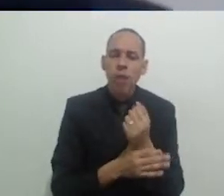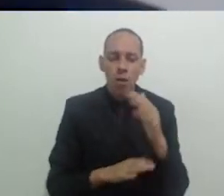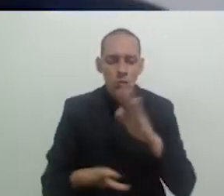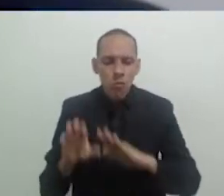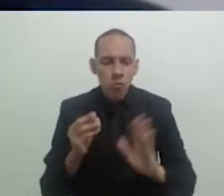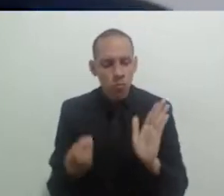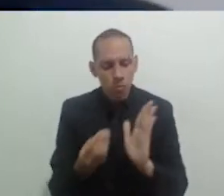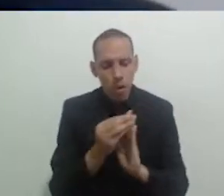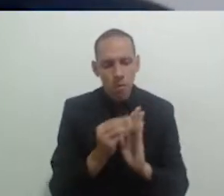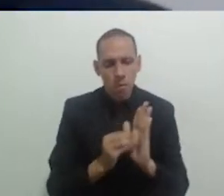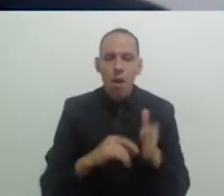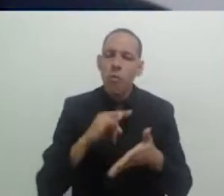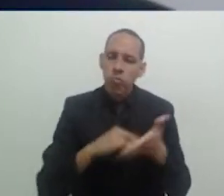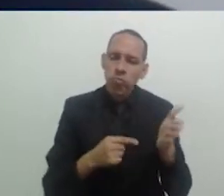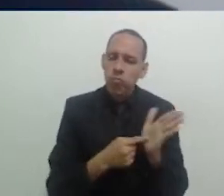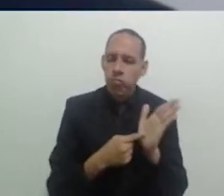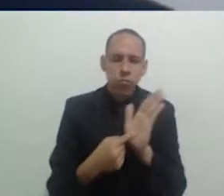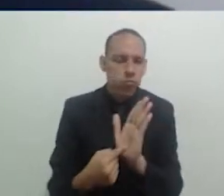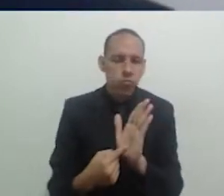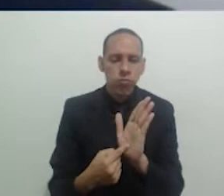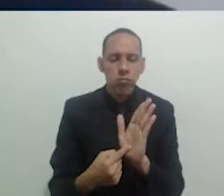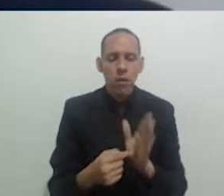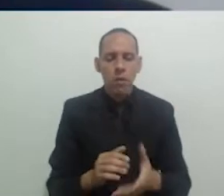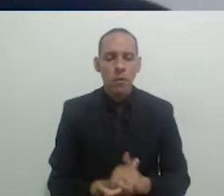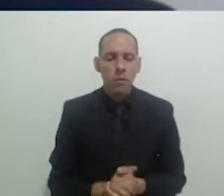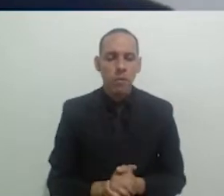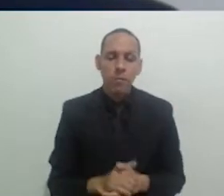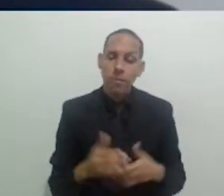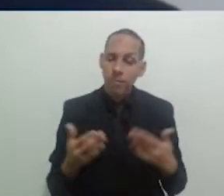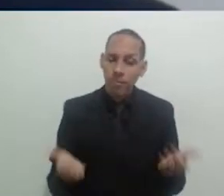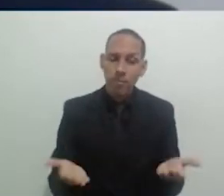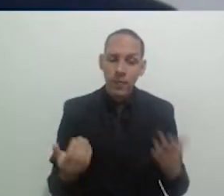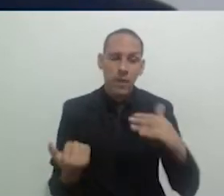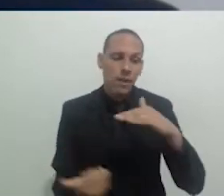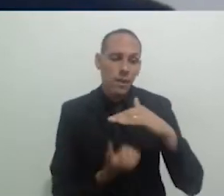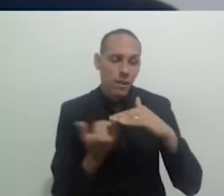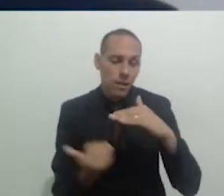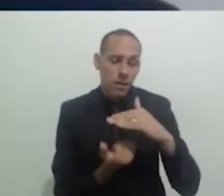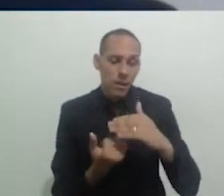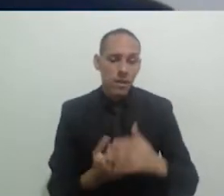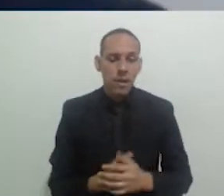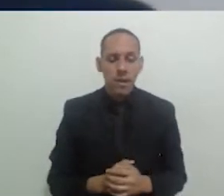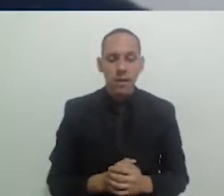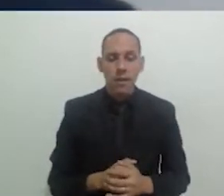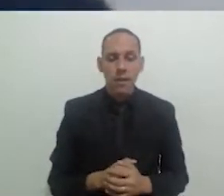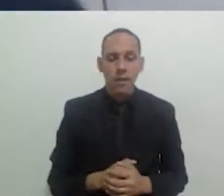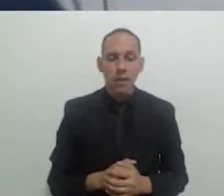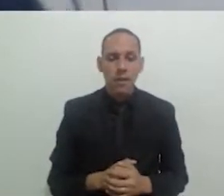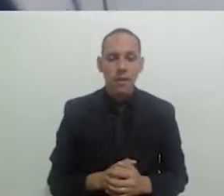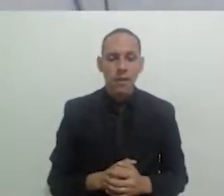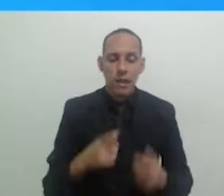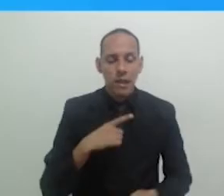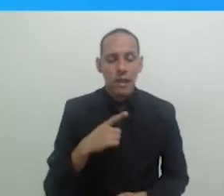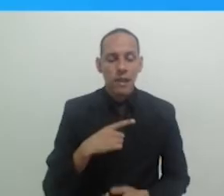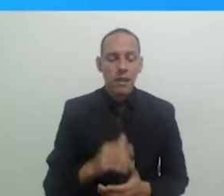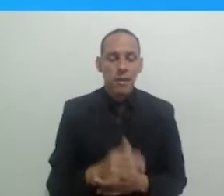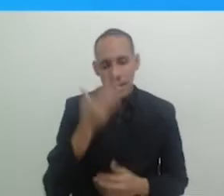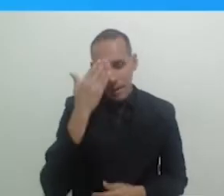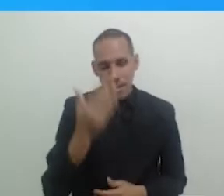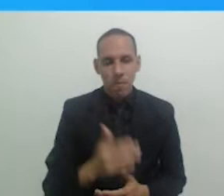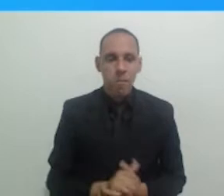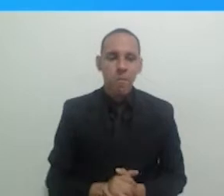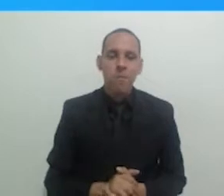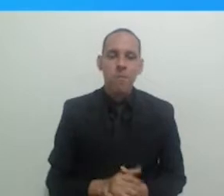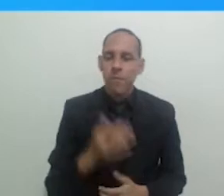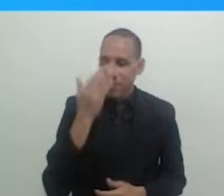do processo, todos os seguros garantidos. Por essa razão, a empresa pela concessão da segurança pediátrica. Agradeço,